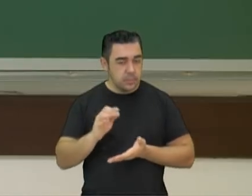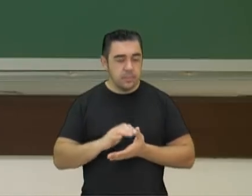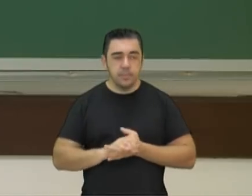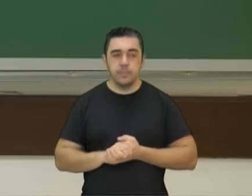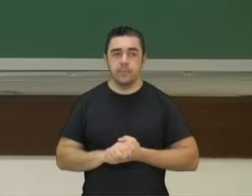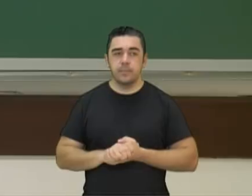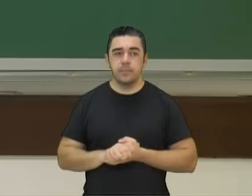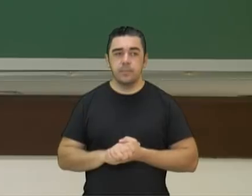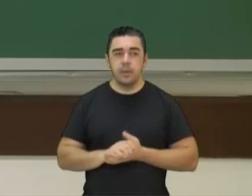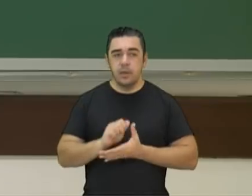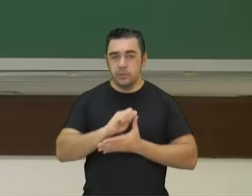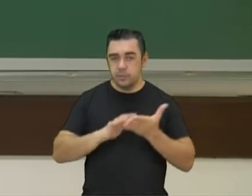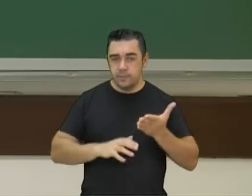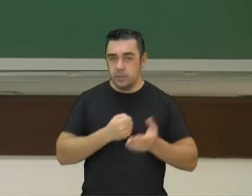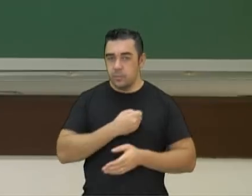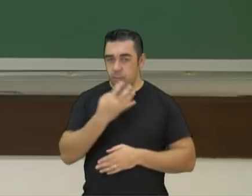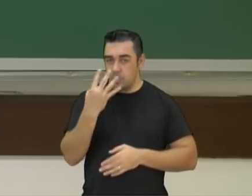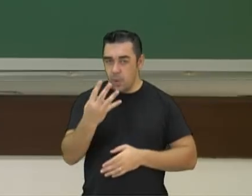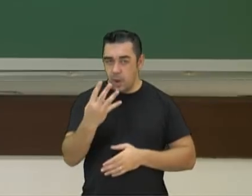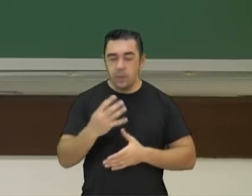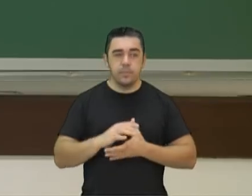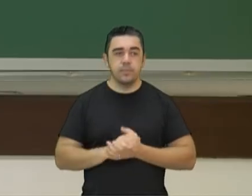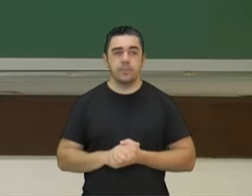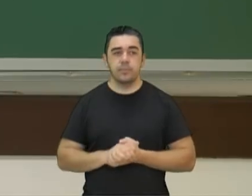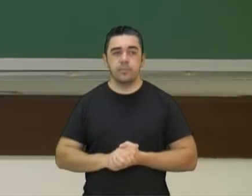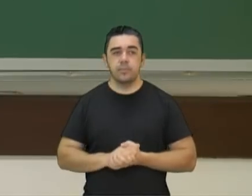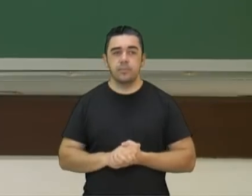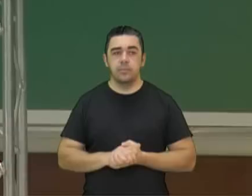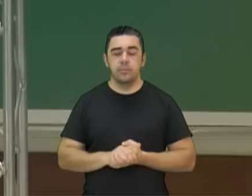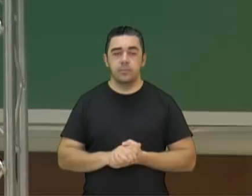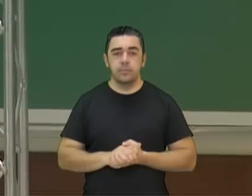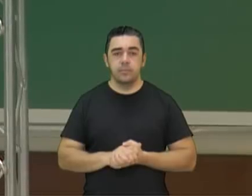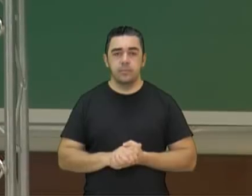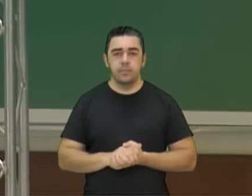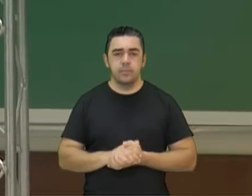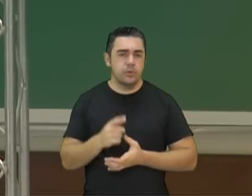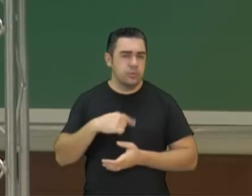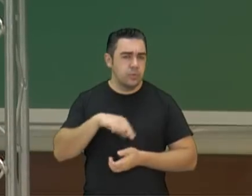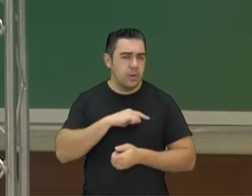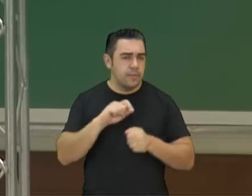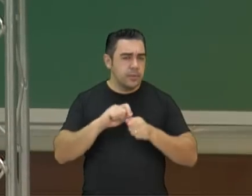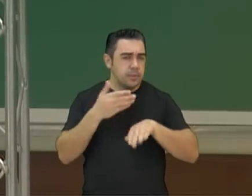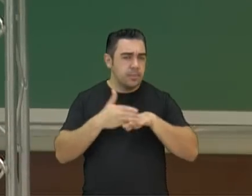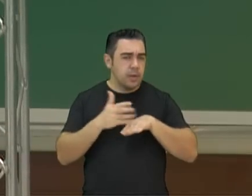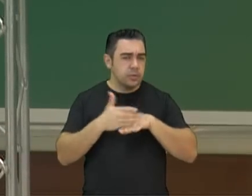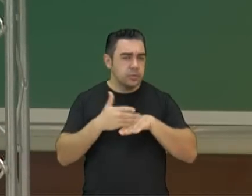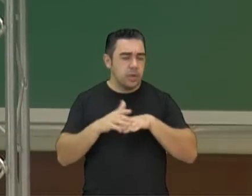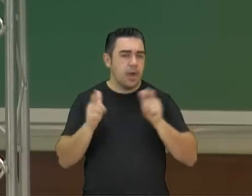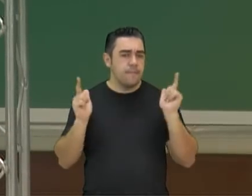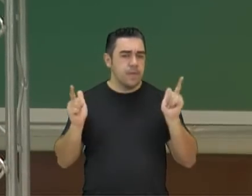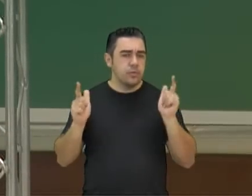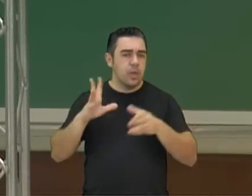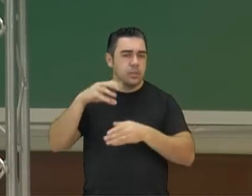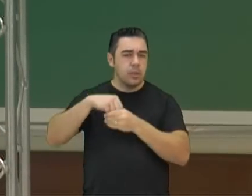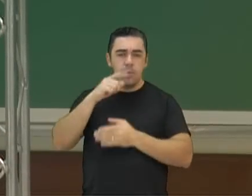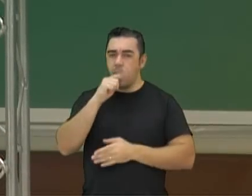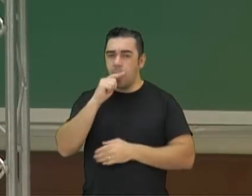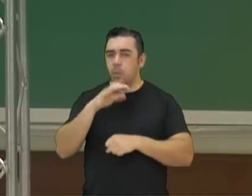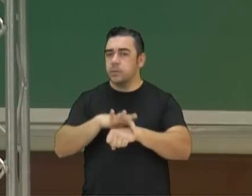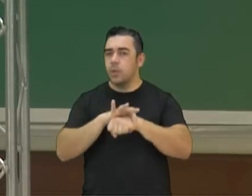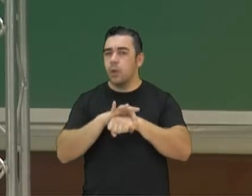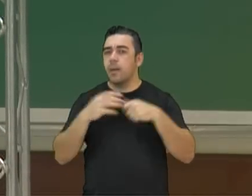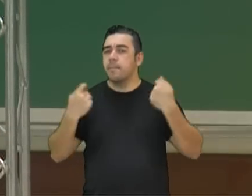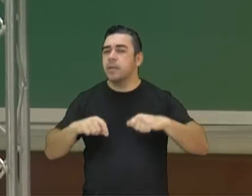próxima? Atividade 4. Para que possamos praticar as atividades de aventura na água com segurança,